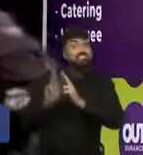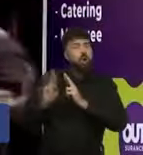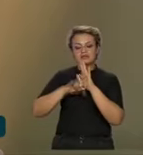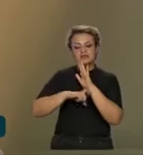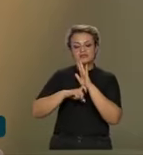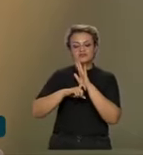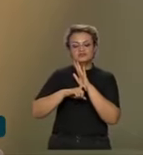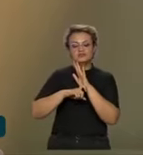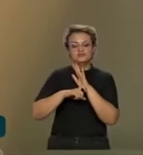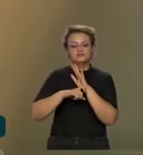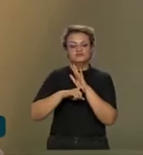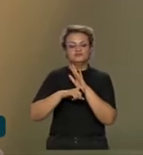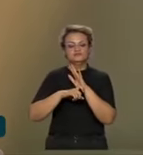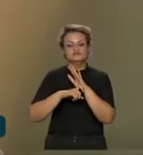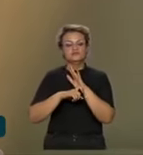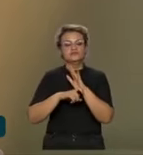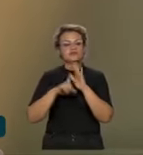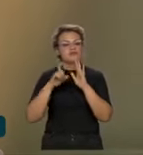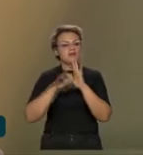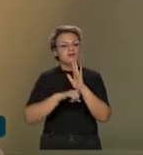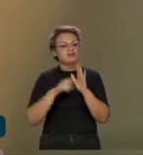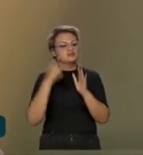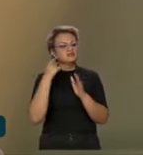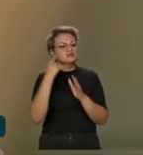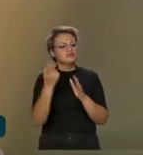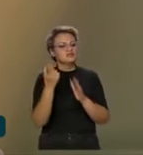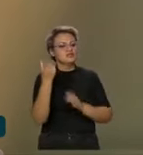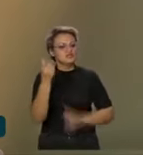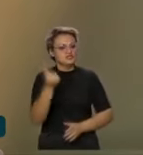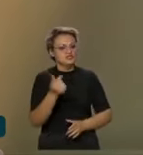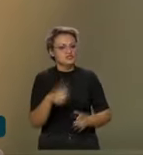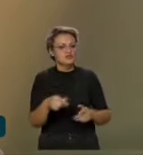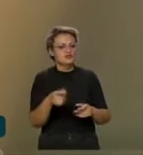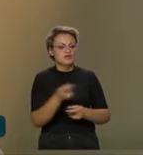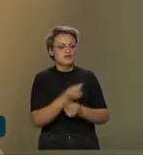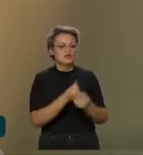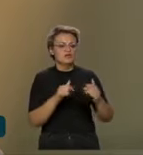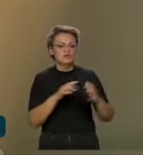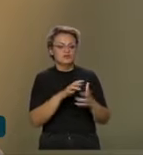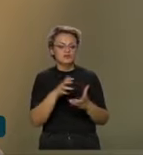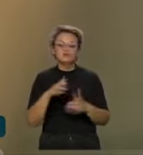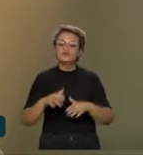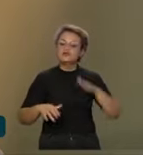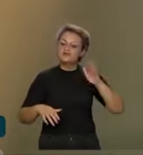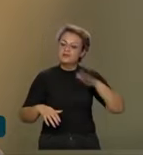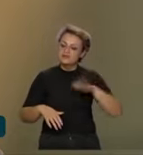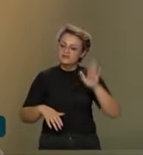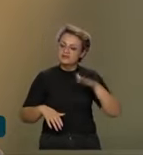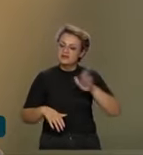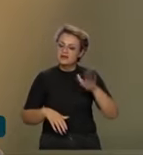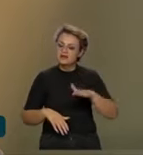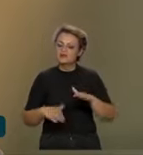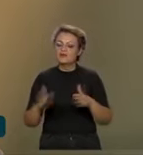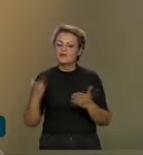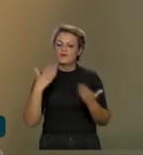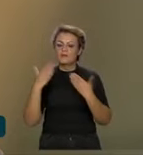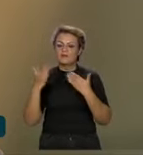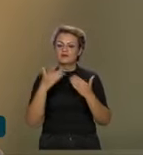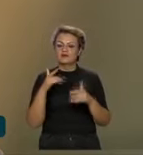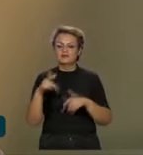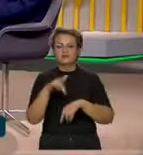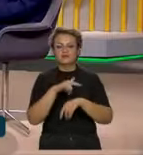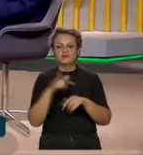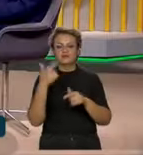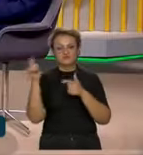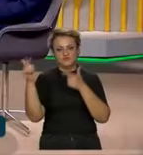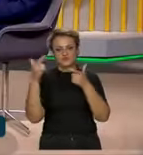mundial. Em entrevista ao programa Brasil em Dia, do canal Gov, o professor de Relações Internacionais da